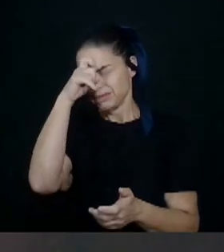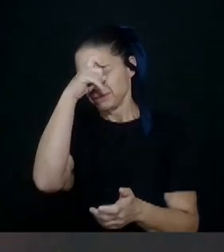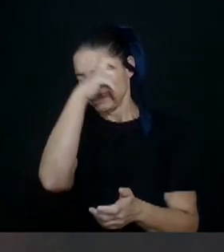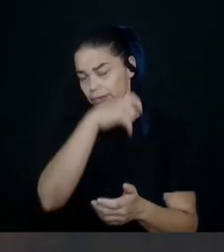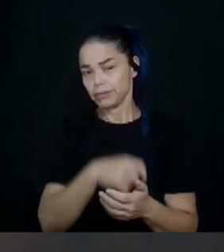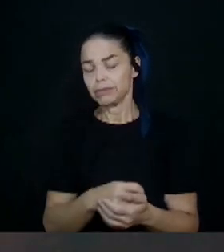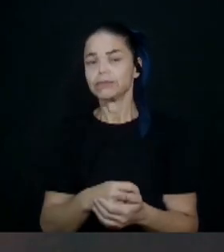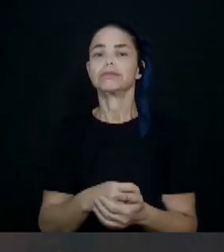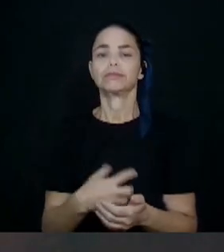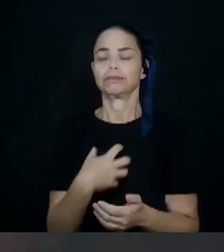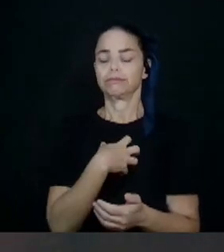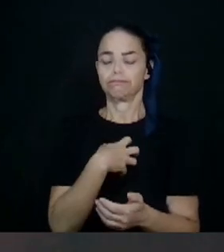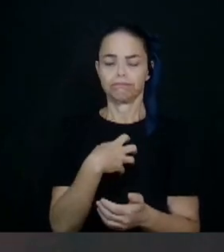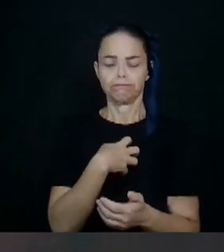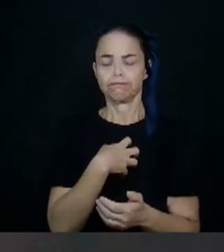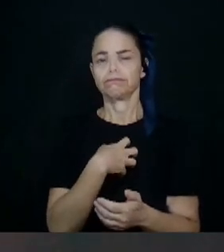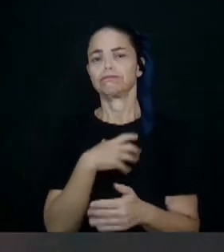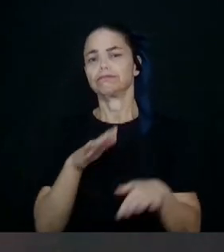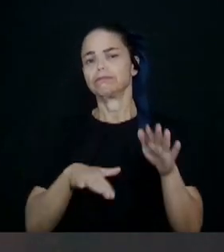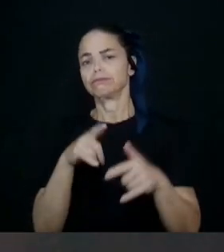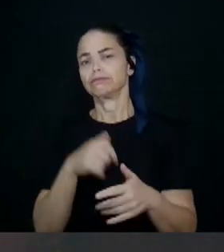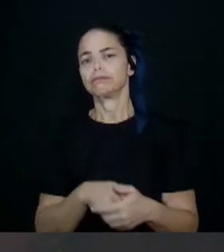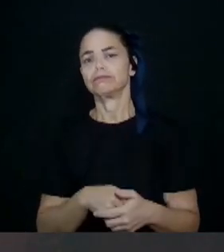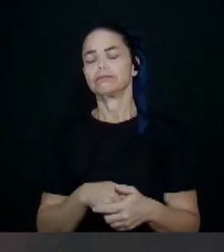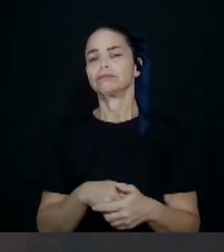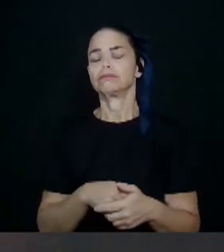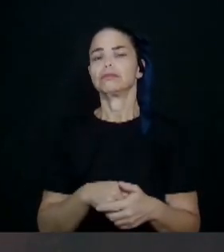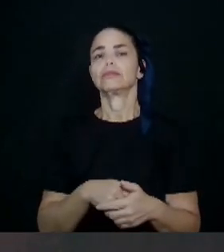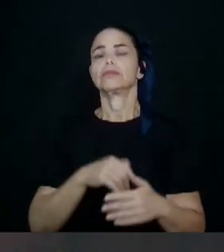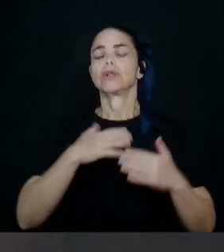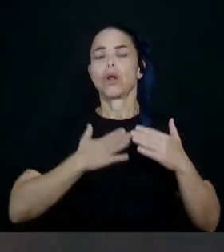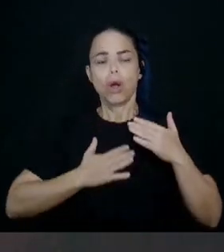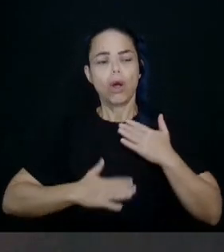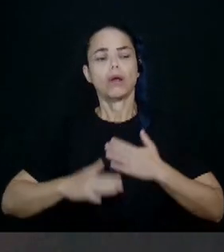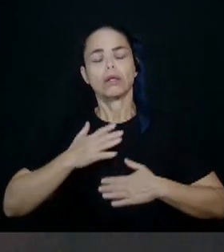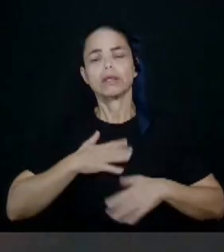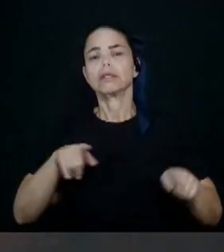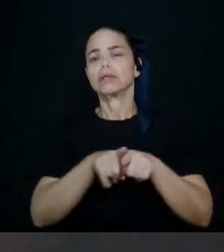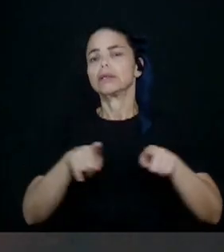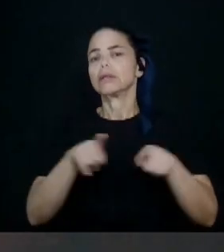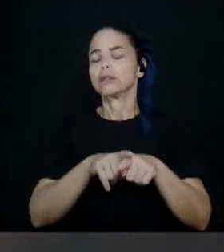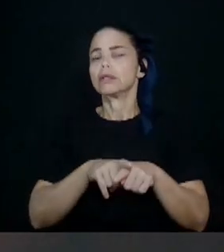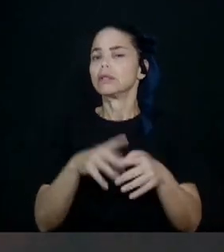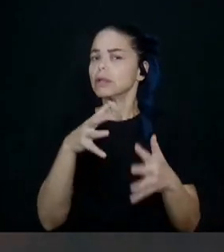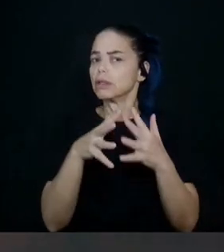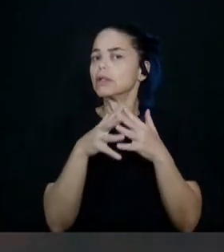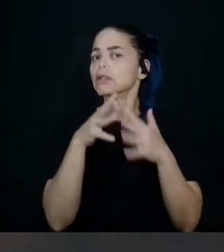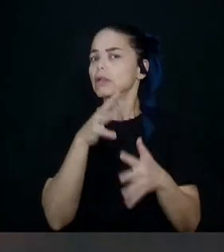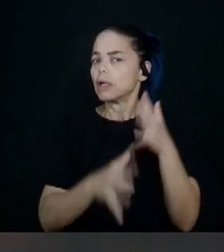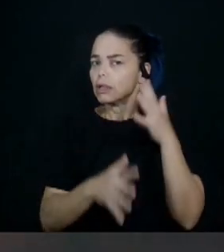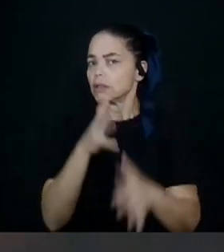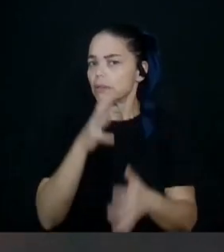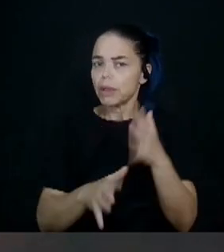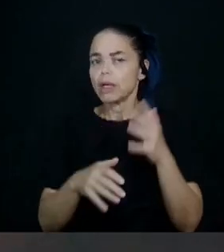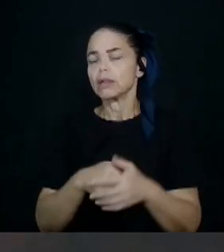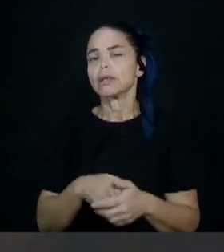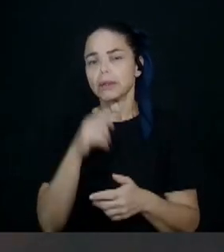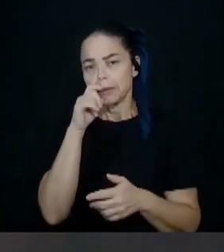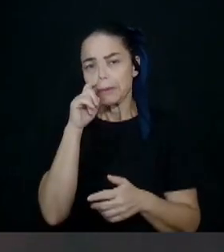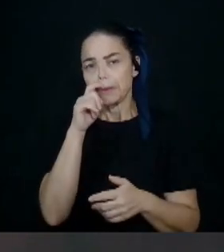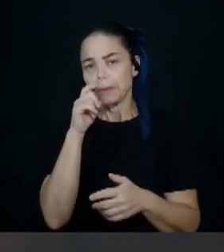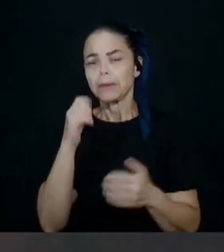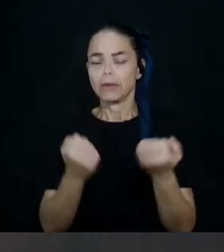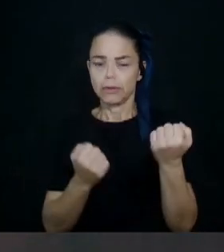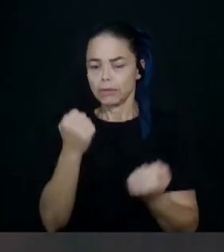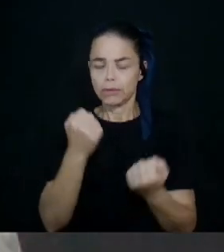sentido. Às vezes a lentidão também atrapalha. Eu preciso me posicionar, né? Porque às vezes o meu carro, eu